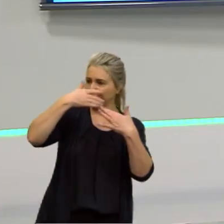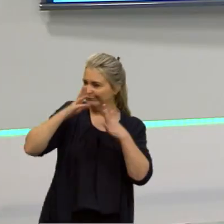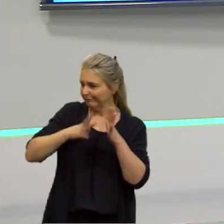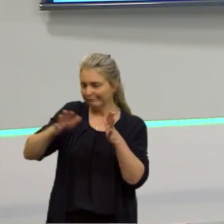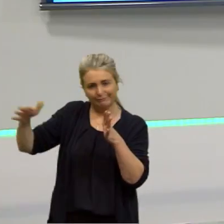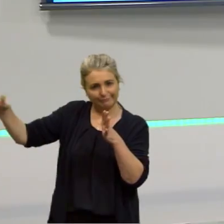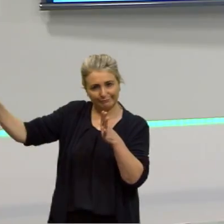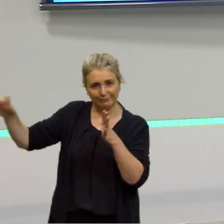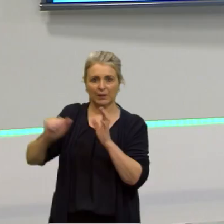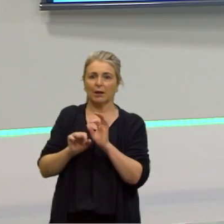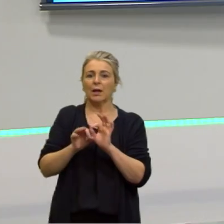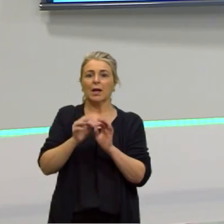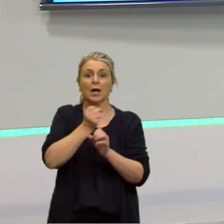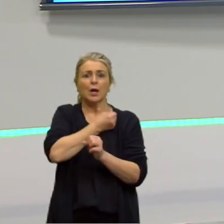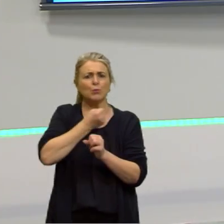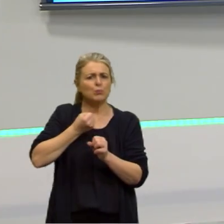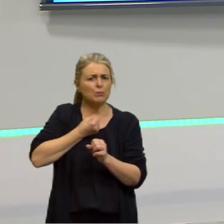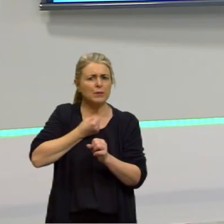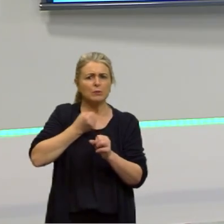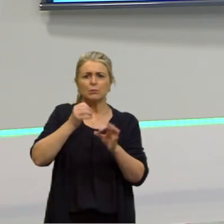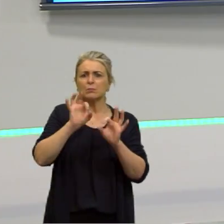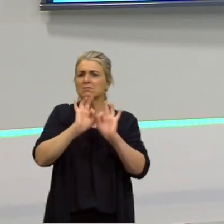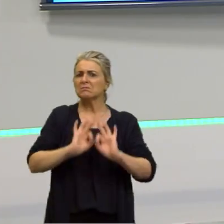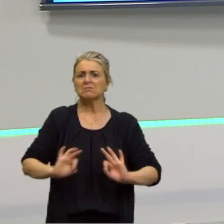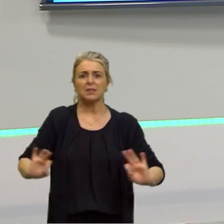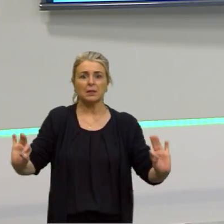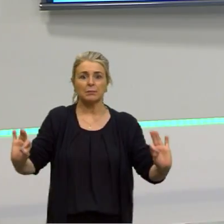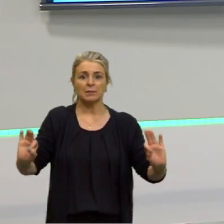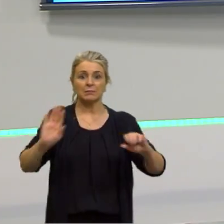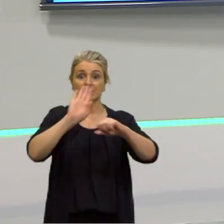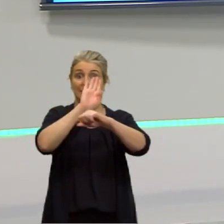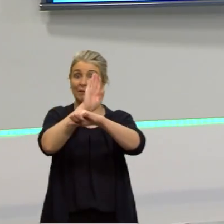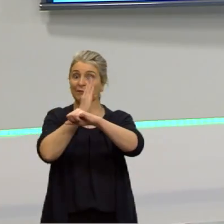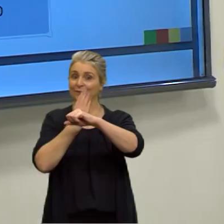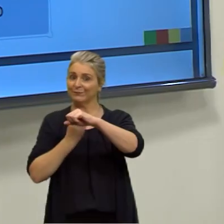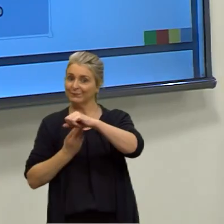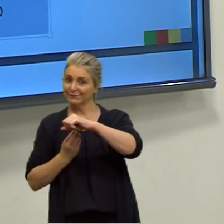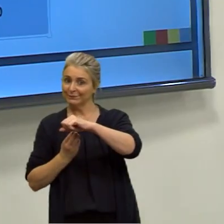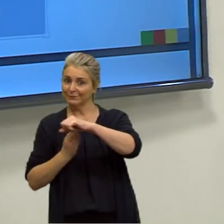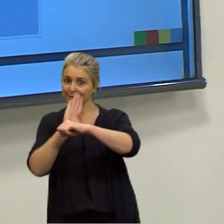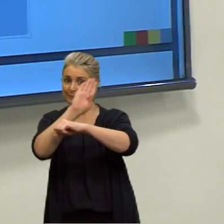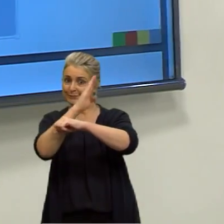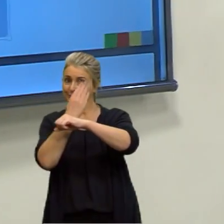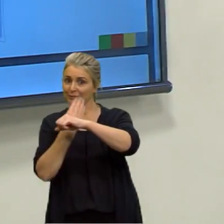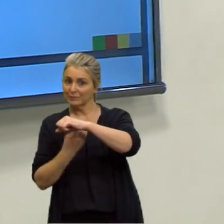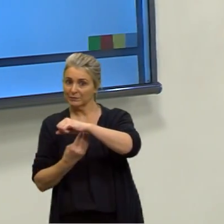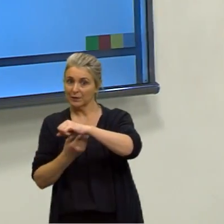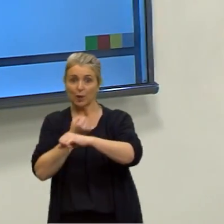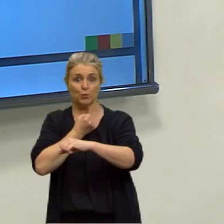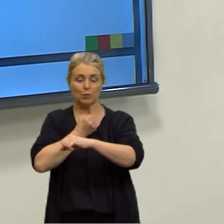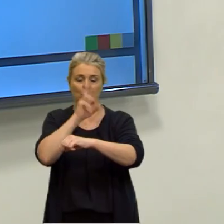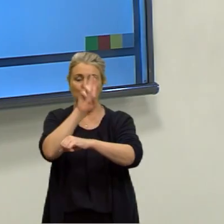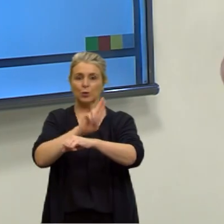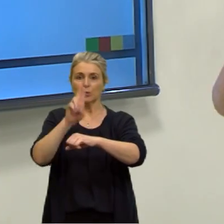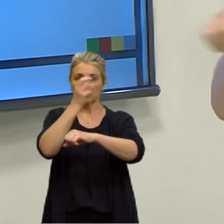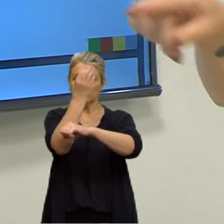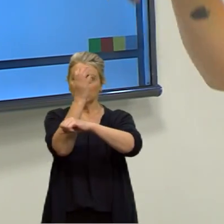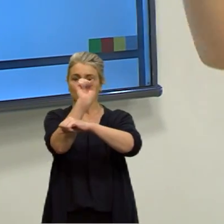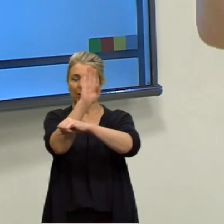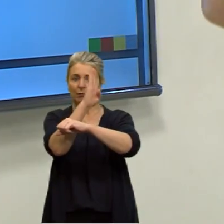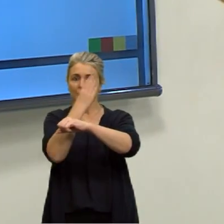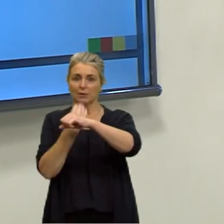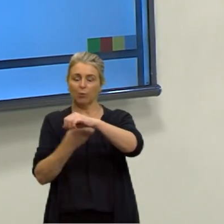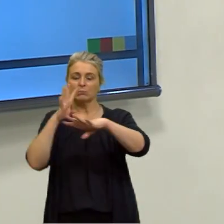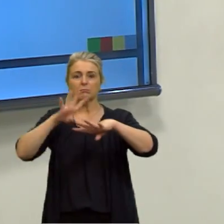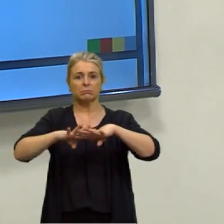simples fracionário era meio-dia e meia lembram de fração né de matemática